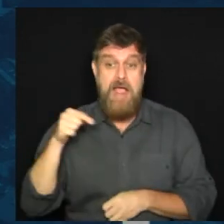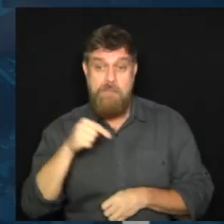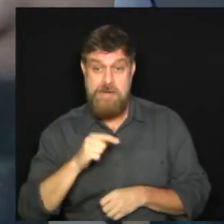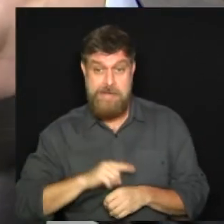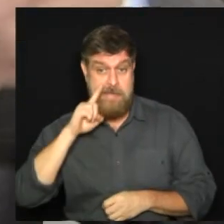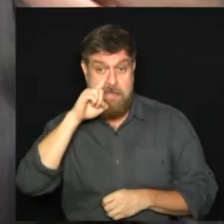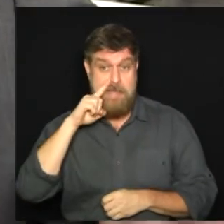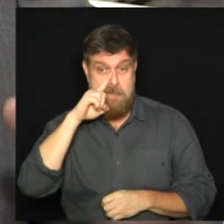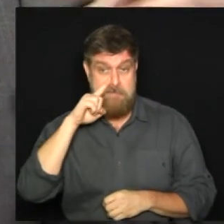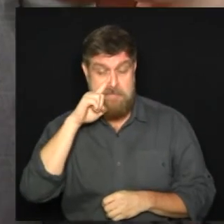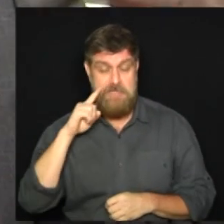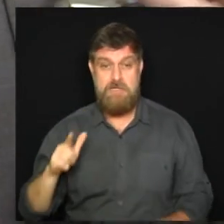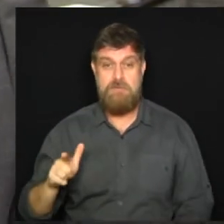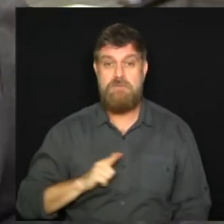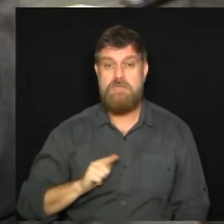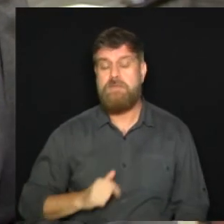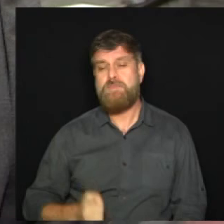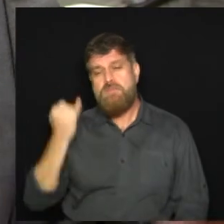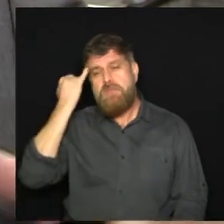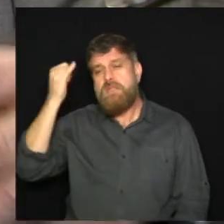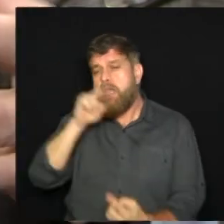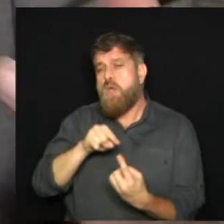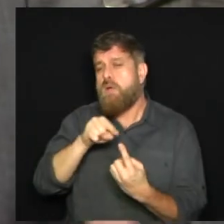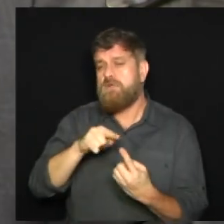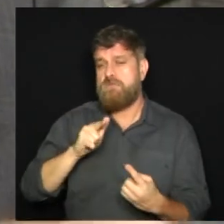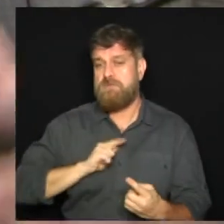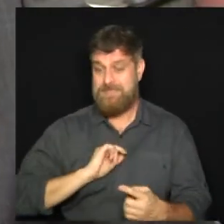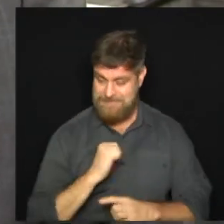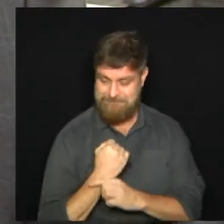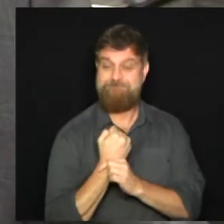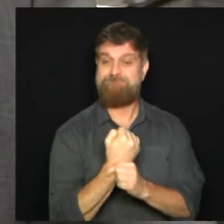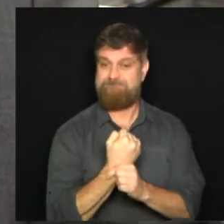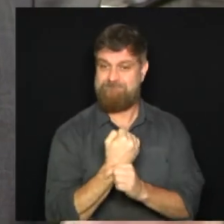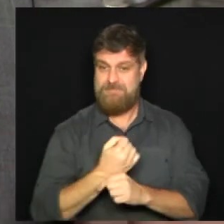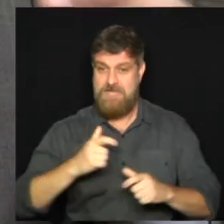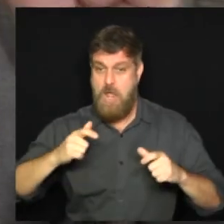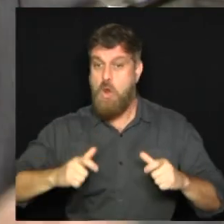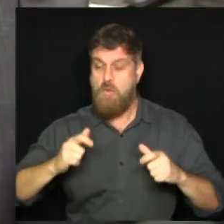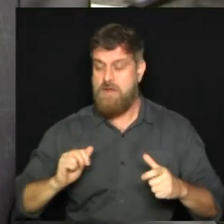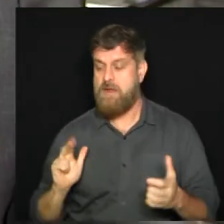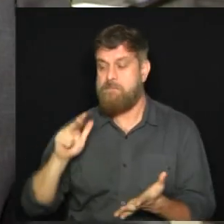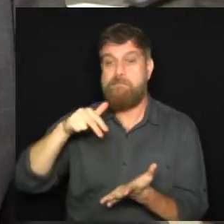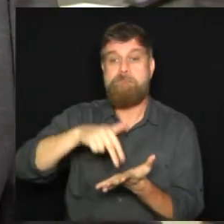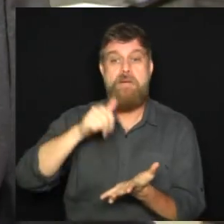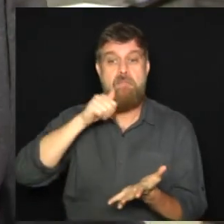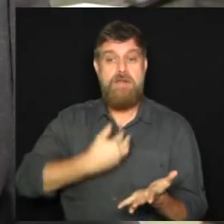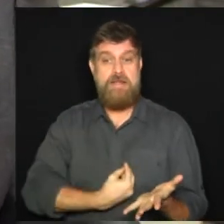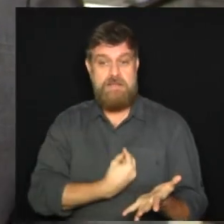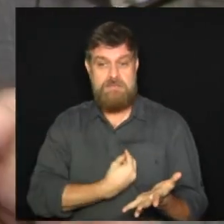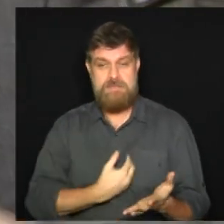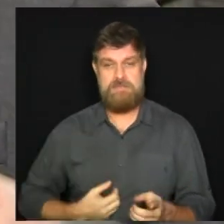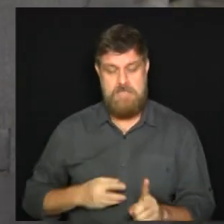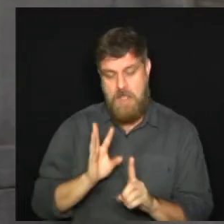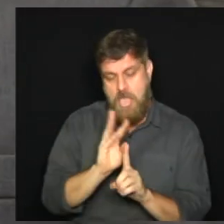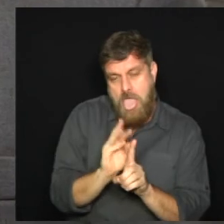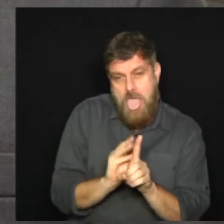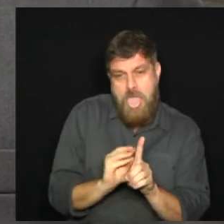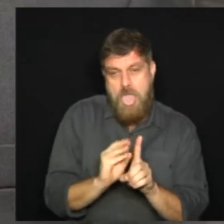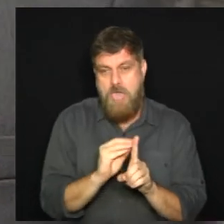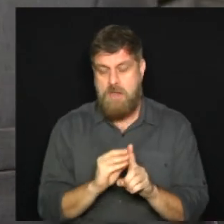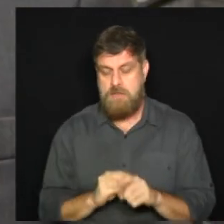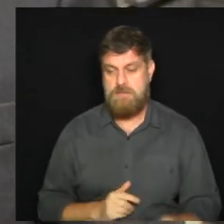risco. A ideia do parlamentar é garantir mais segurança nos ambientes de lazer. Muitas vezes a mulher é assediada dentro